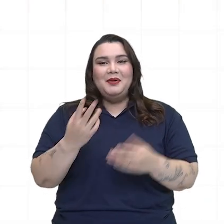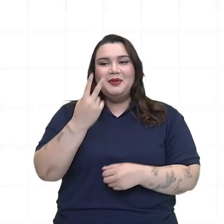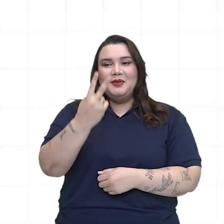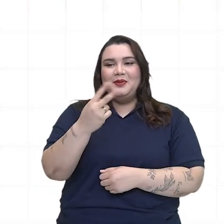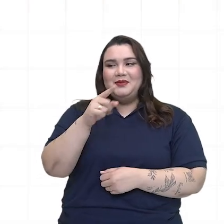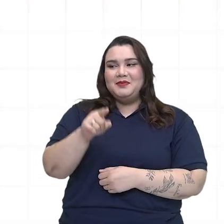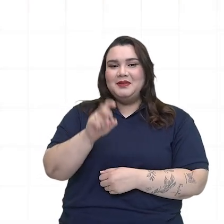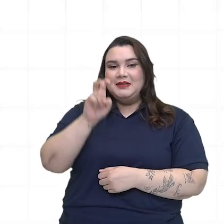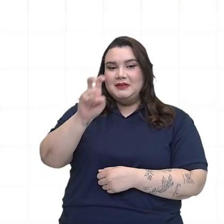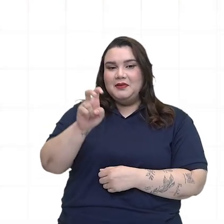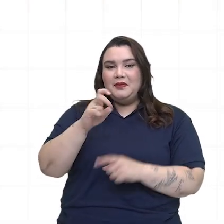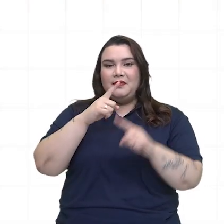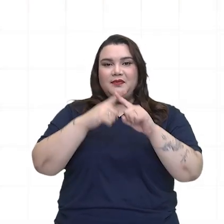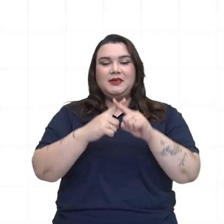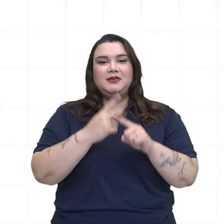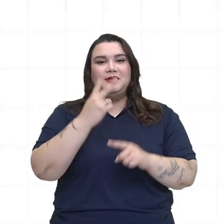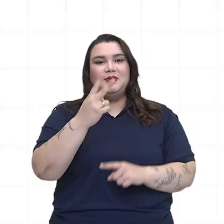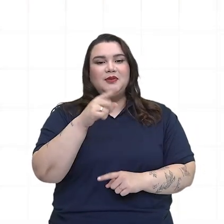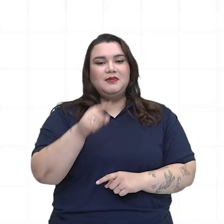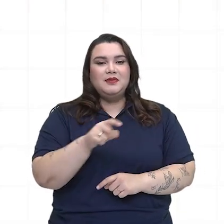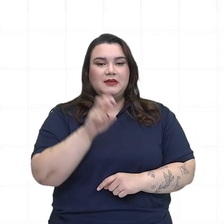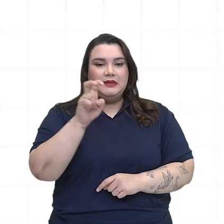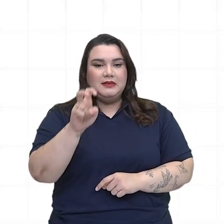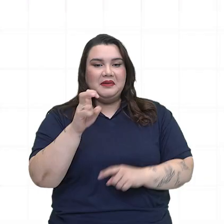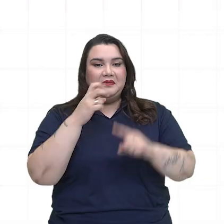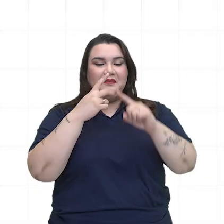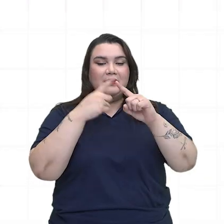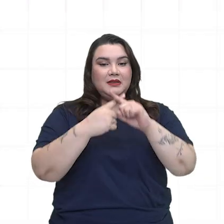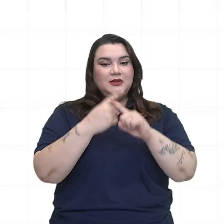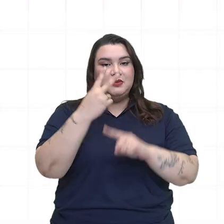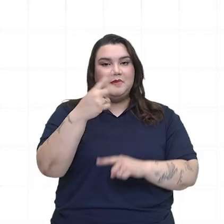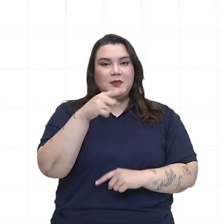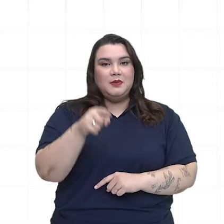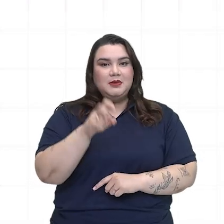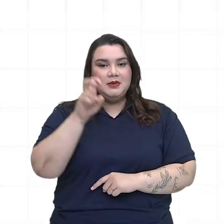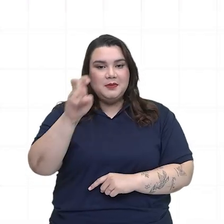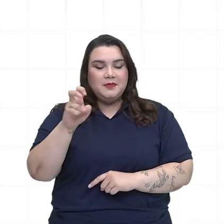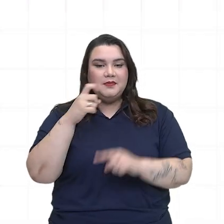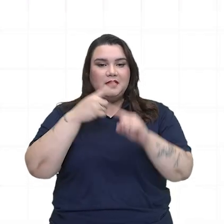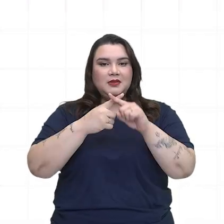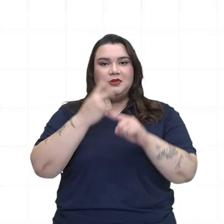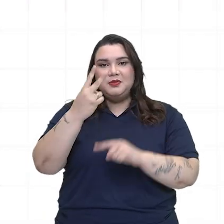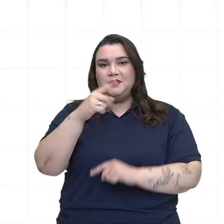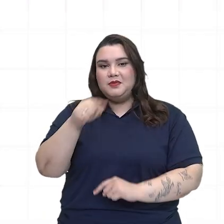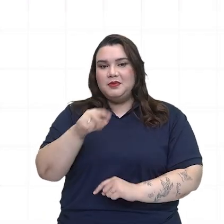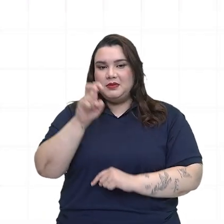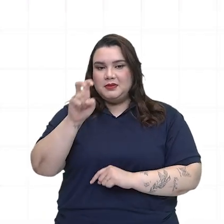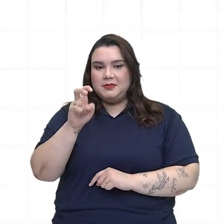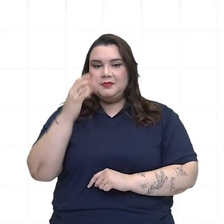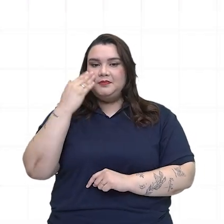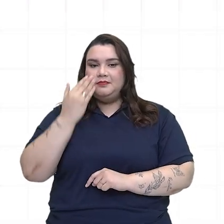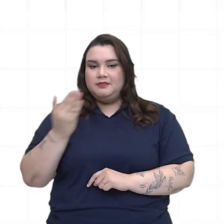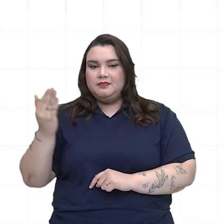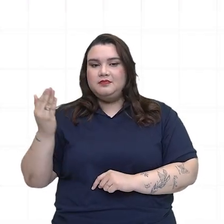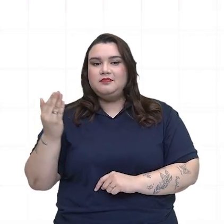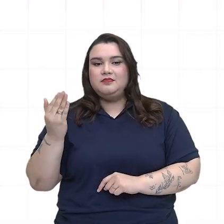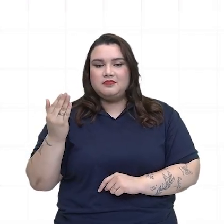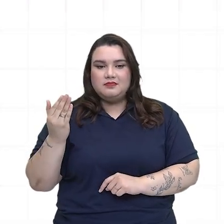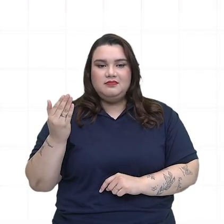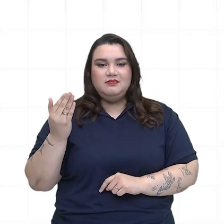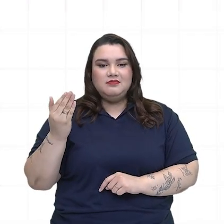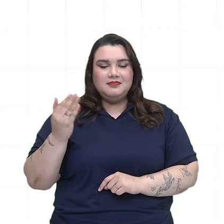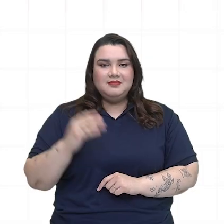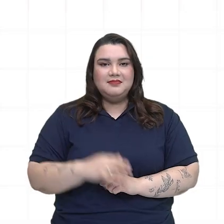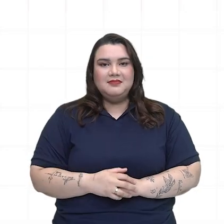2,5 vezes 2,5 vezes 2,5 vezes 2,5. Tá aqui, ó. Olha como ele é o